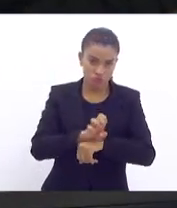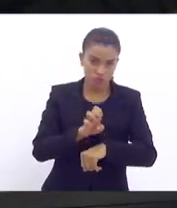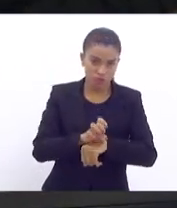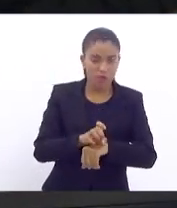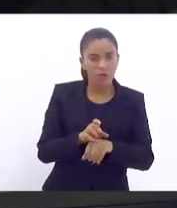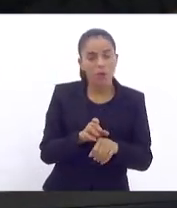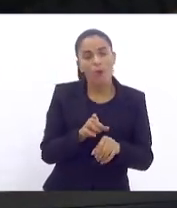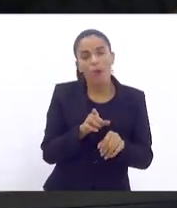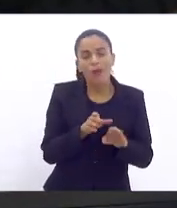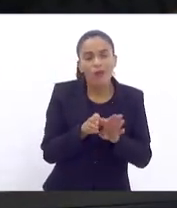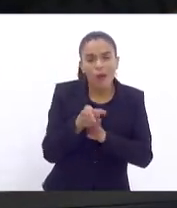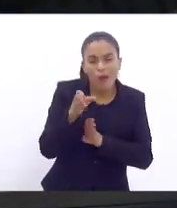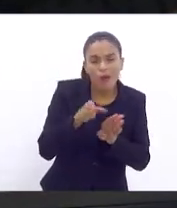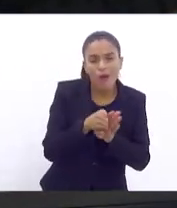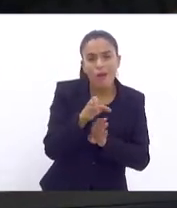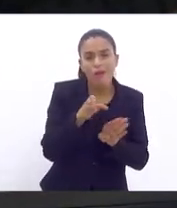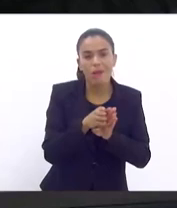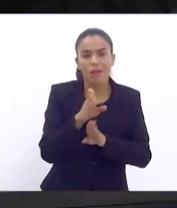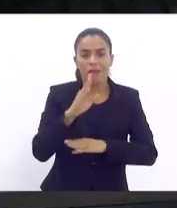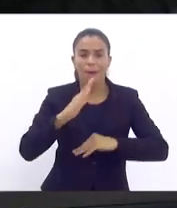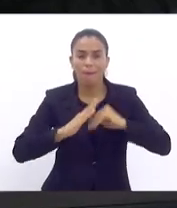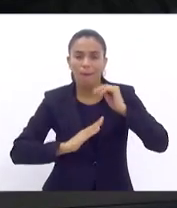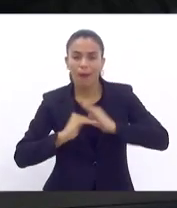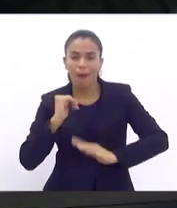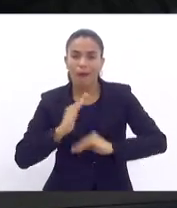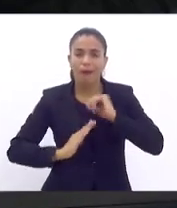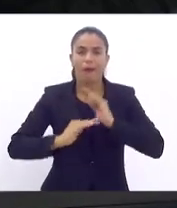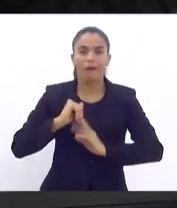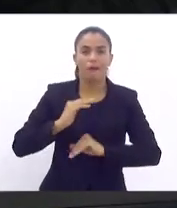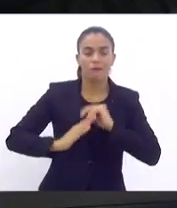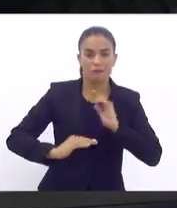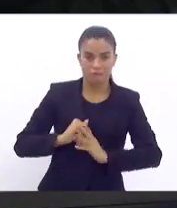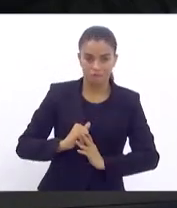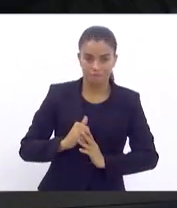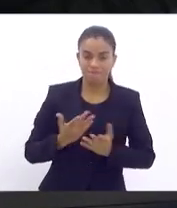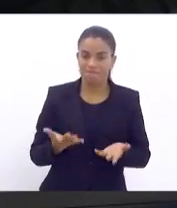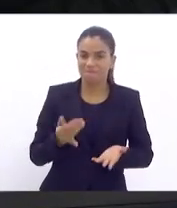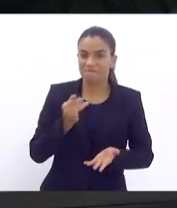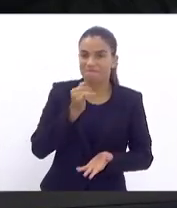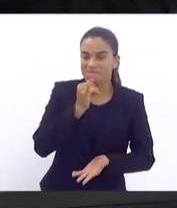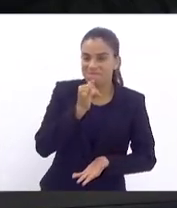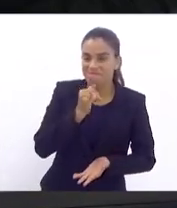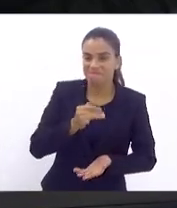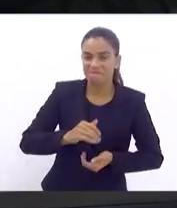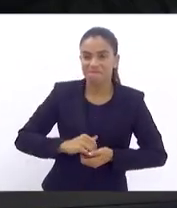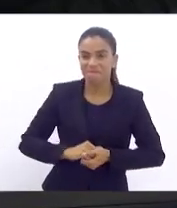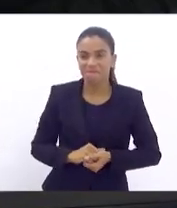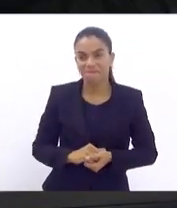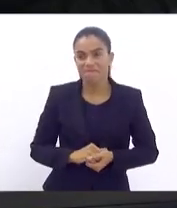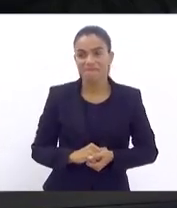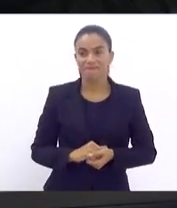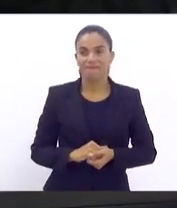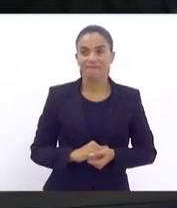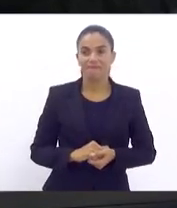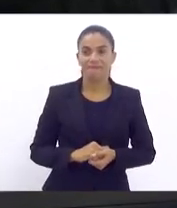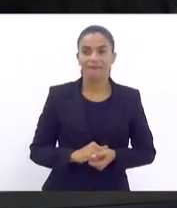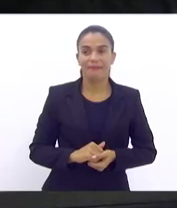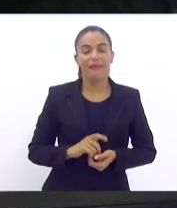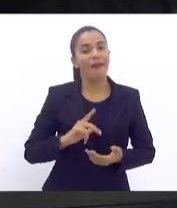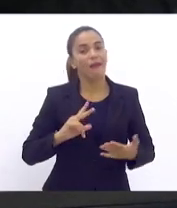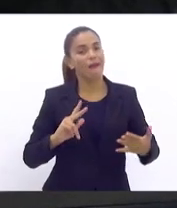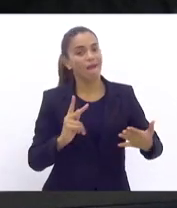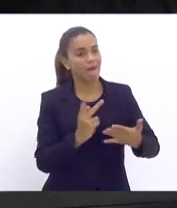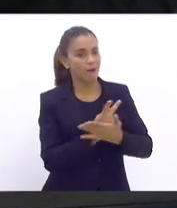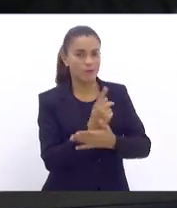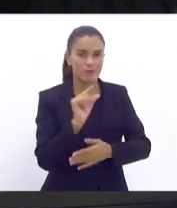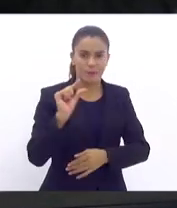sobre questões práticas como é que é o maior paciente muito bem houve uma ação